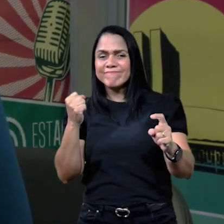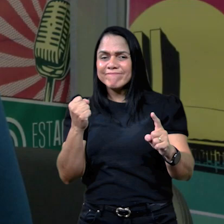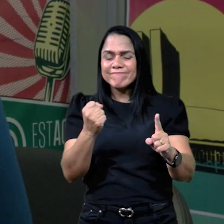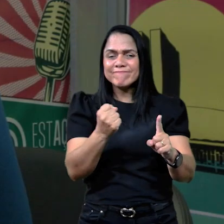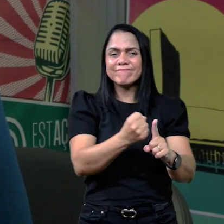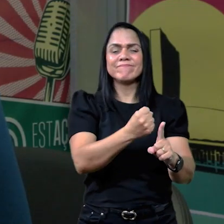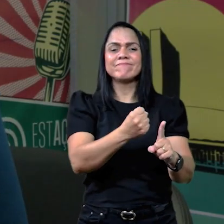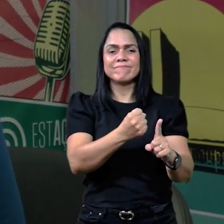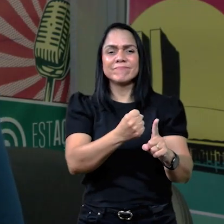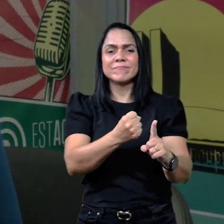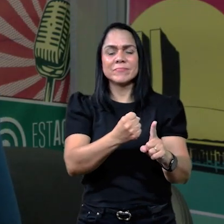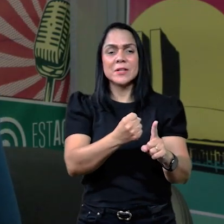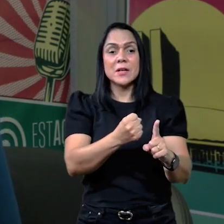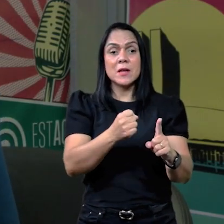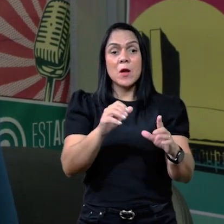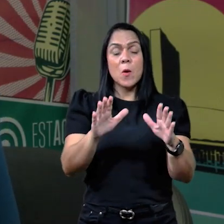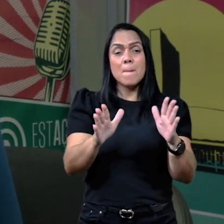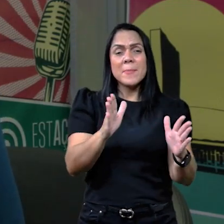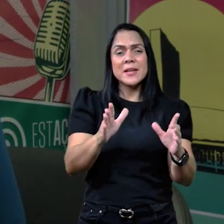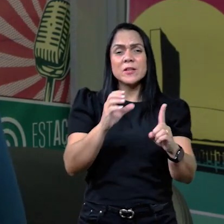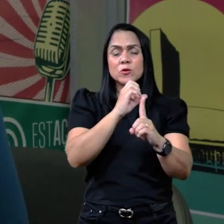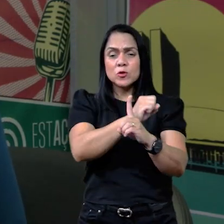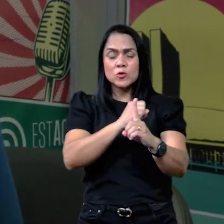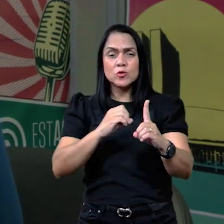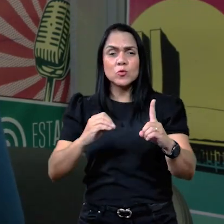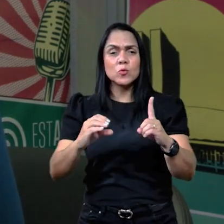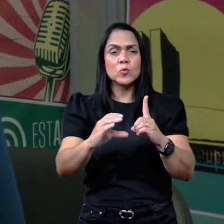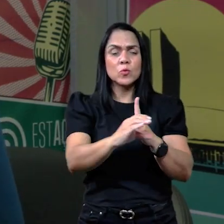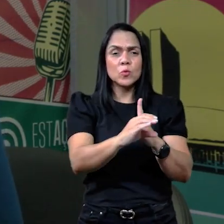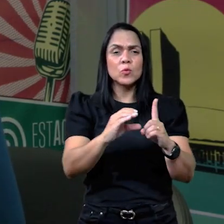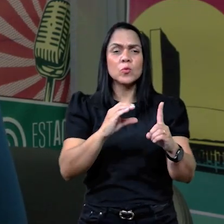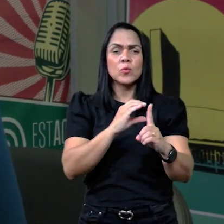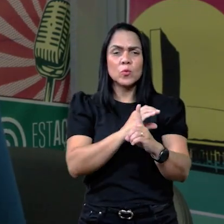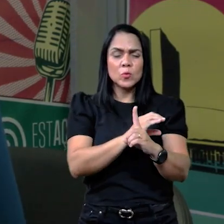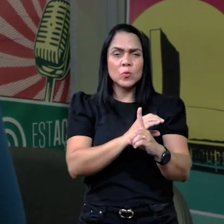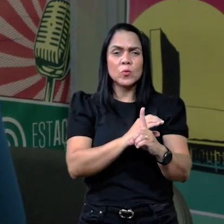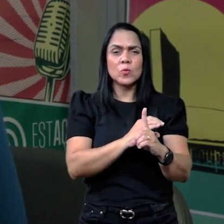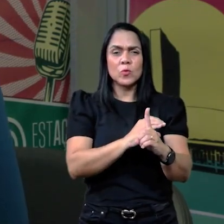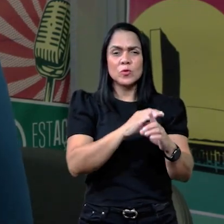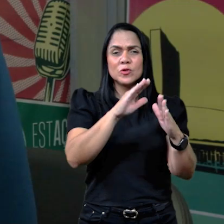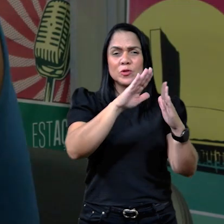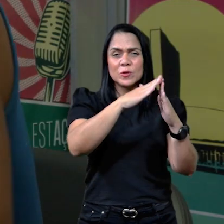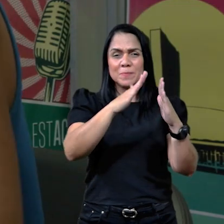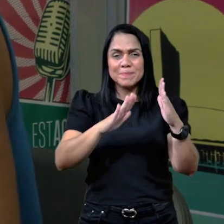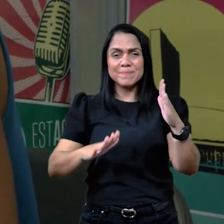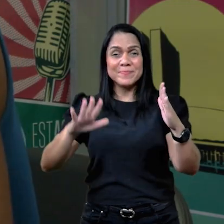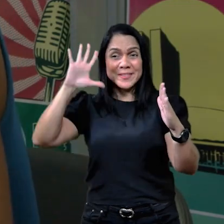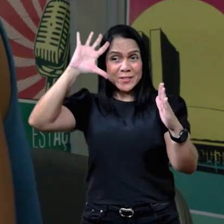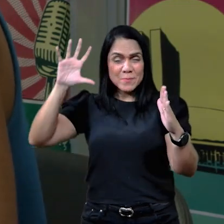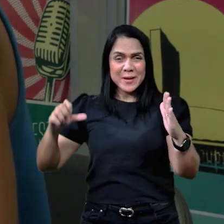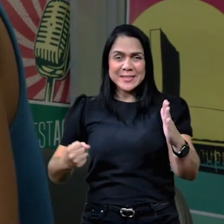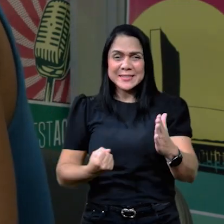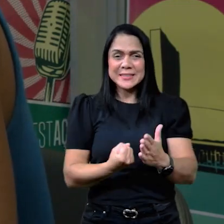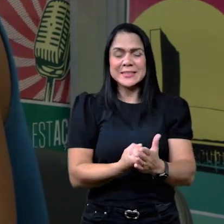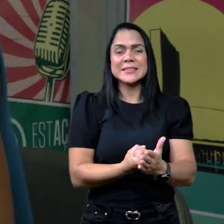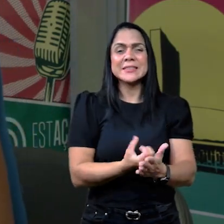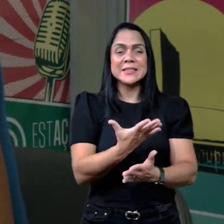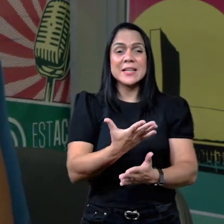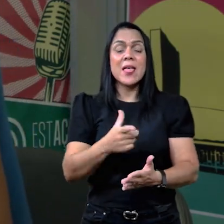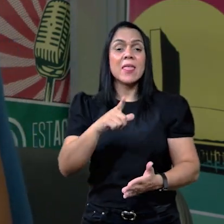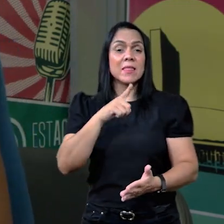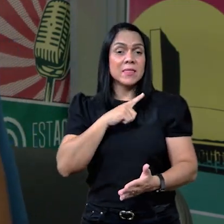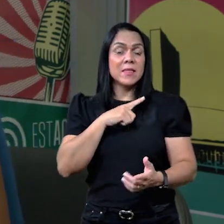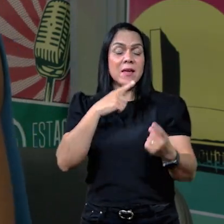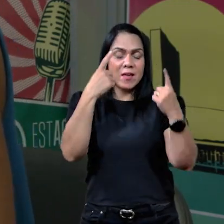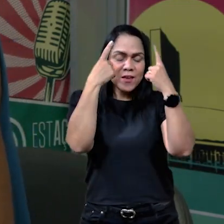que seja relativa ao culto e à liturgia de matriz africana, ela é vilipendiada, né? Ela é